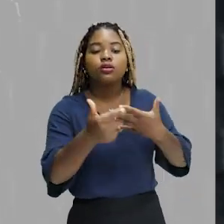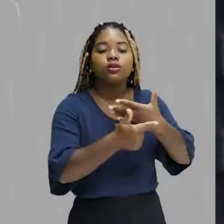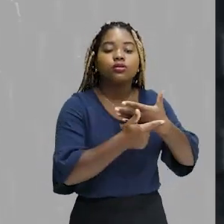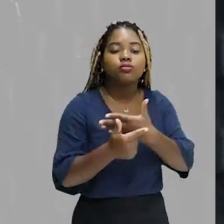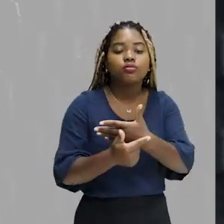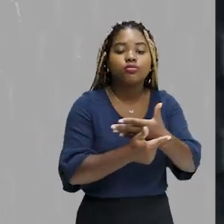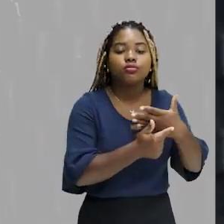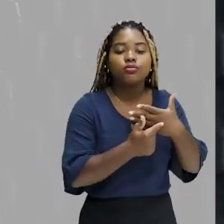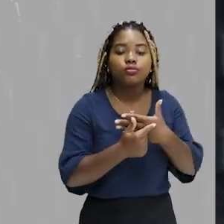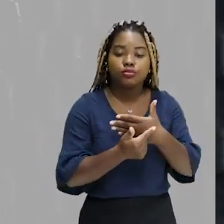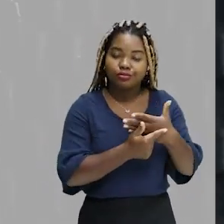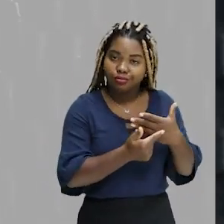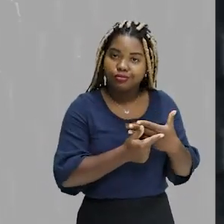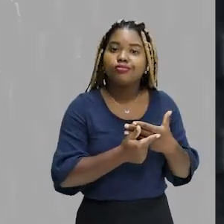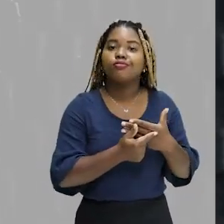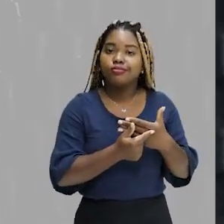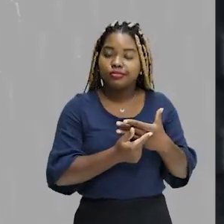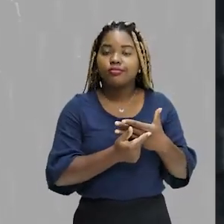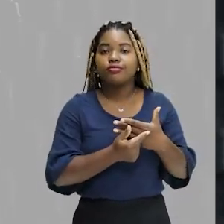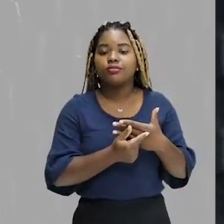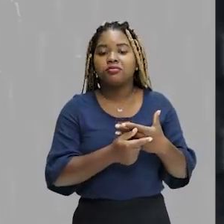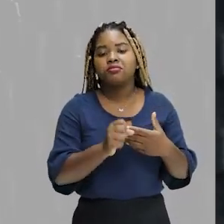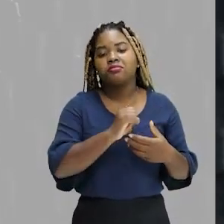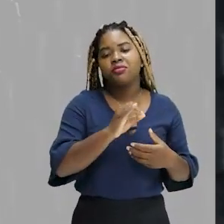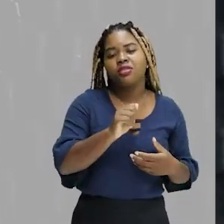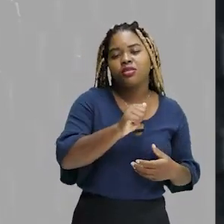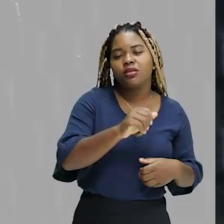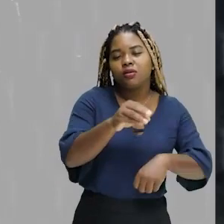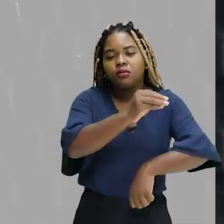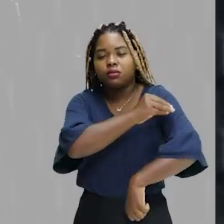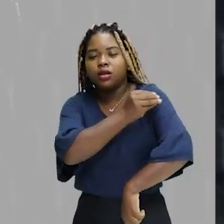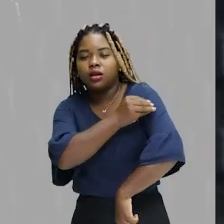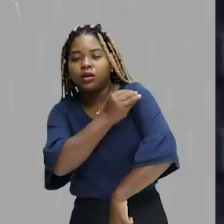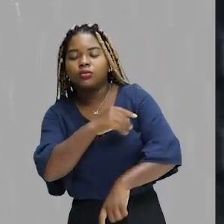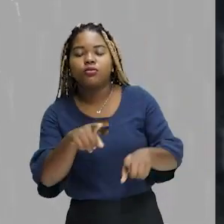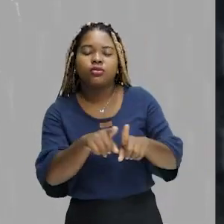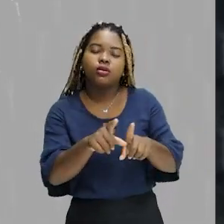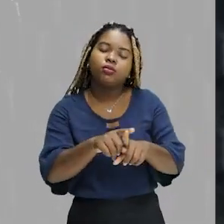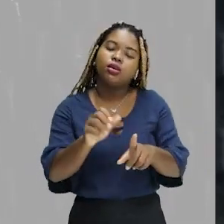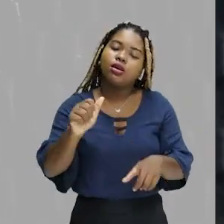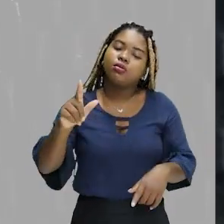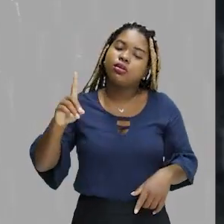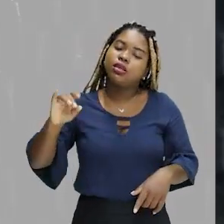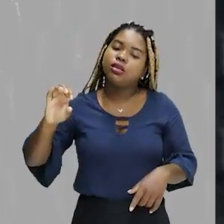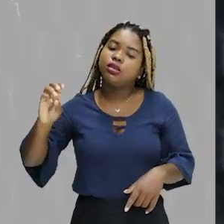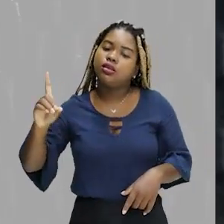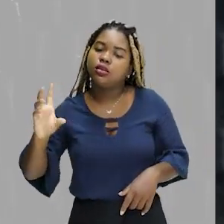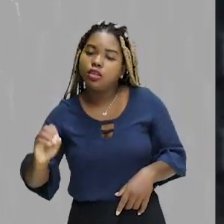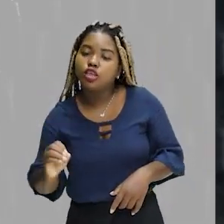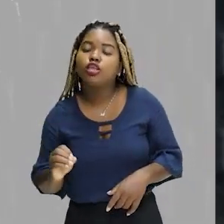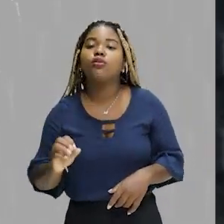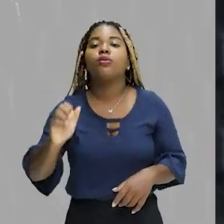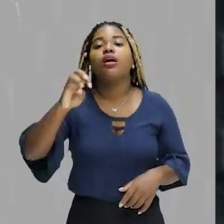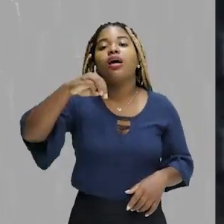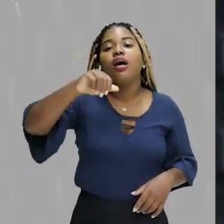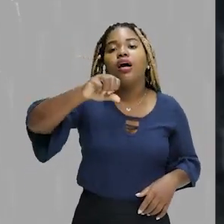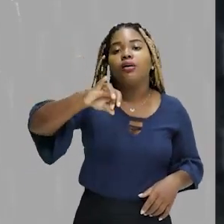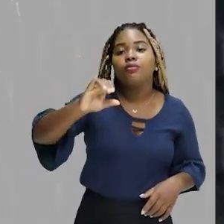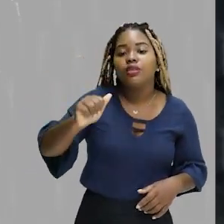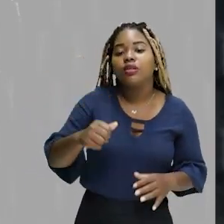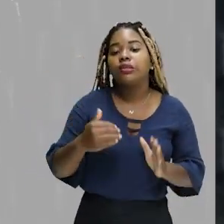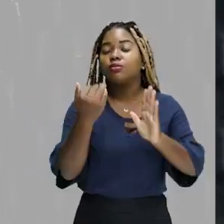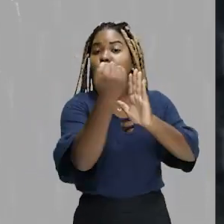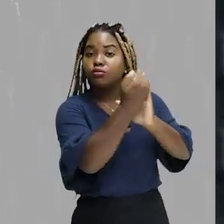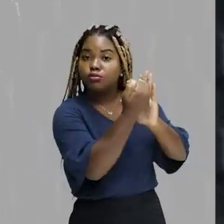você identificar se é um álcool, se é um aldeído, se é uma acetona, se é uma amina, um ácido carboxílico, se